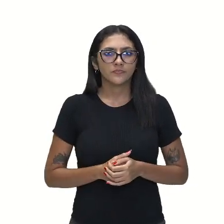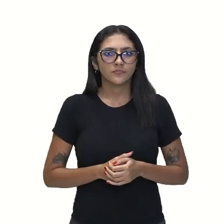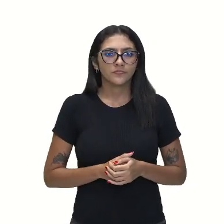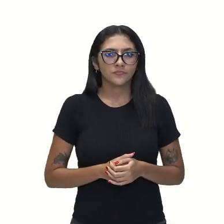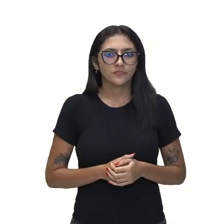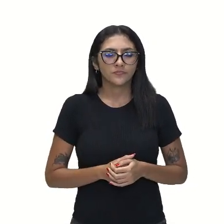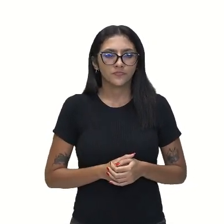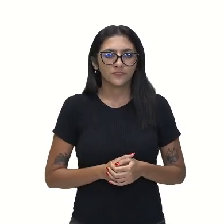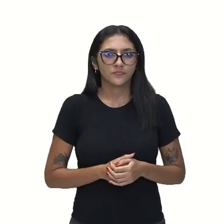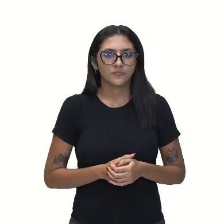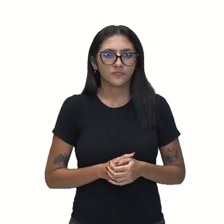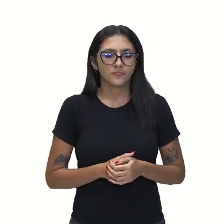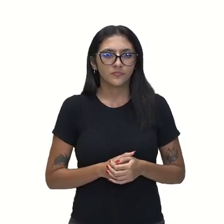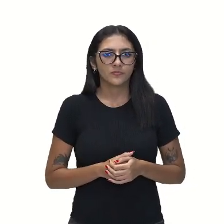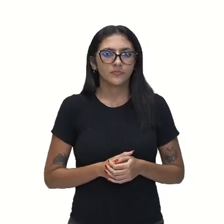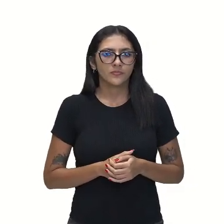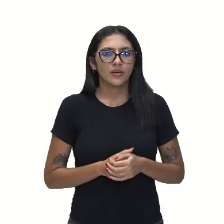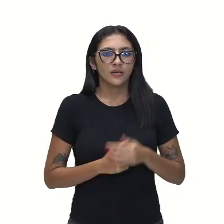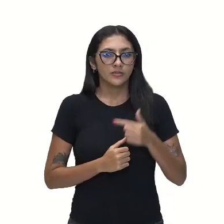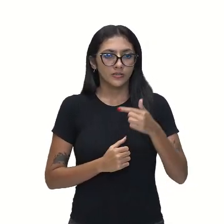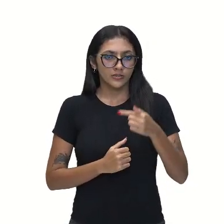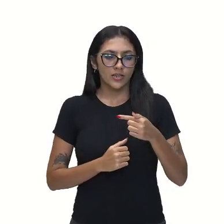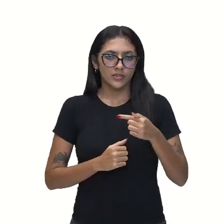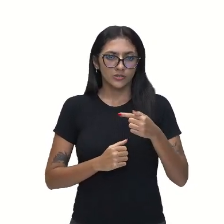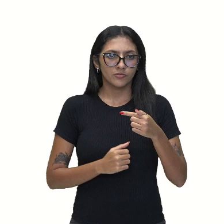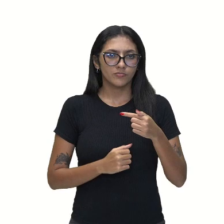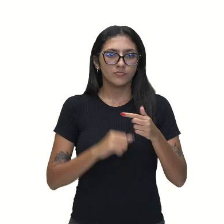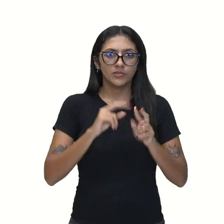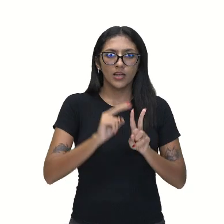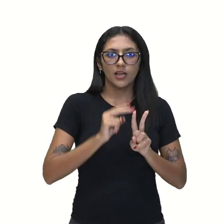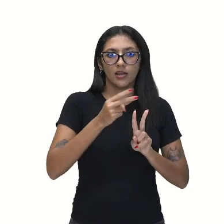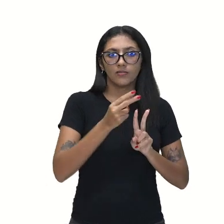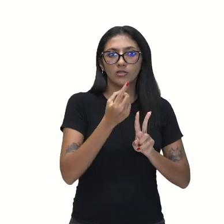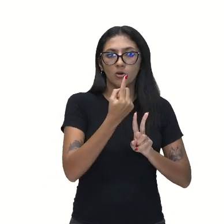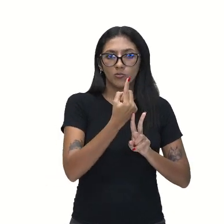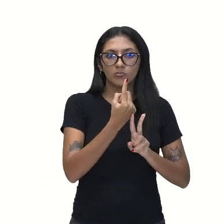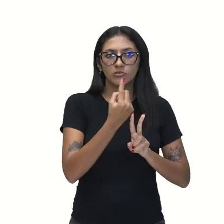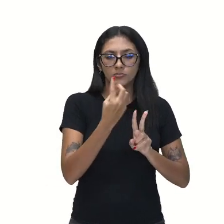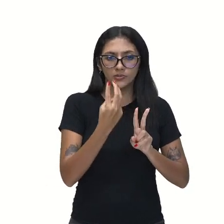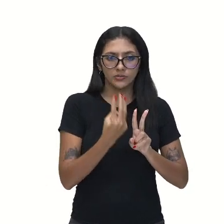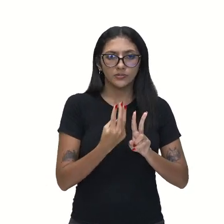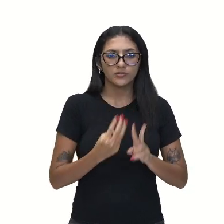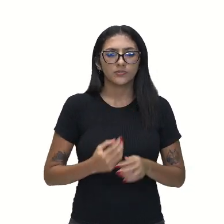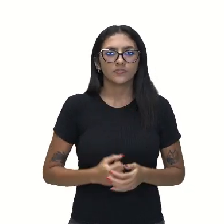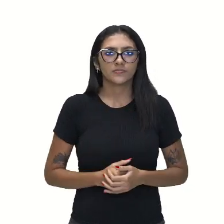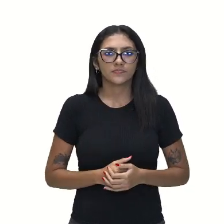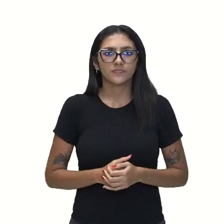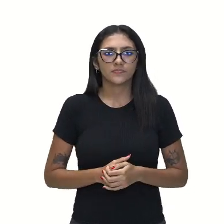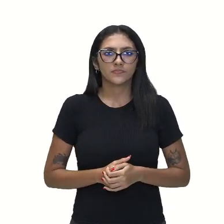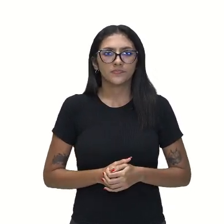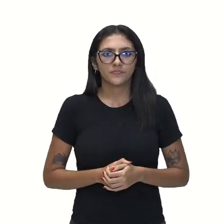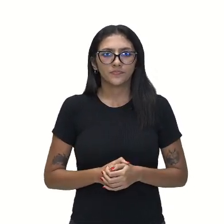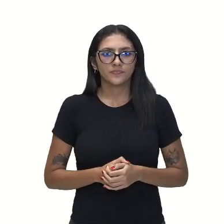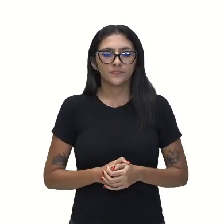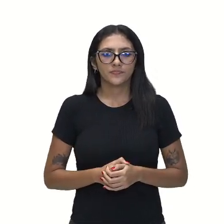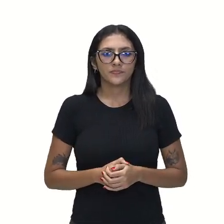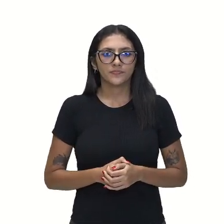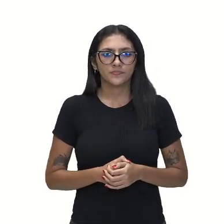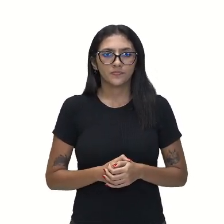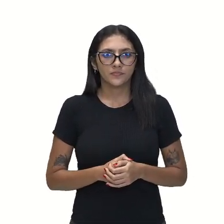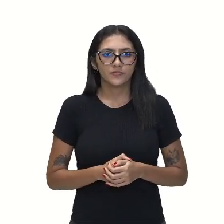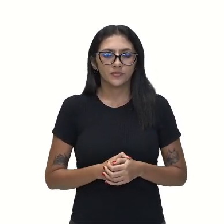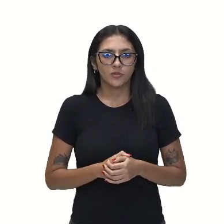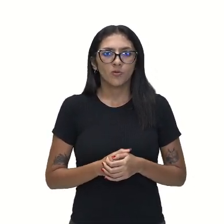ficar 7 elevado a 1 sobre 3. Tudo bem? O 3, que